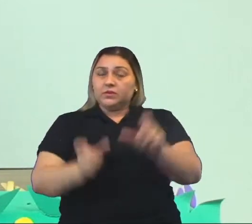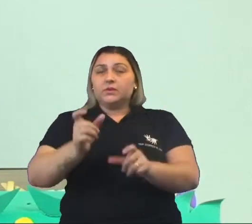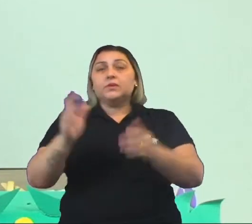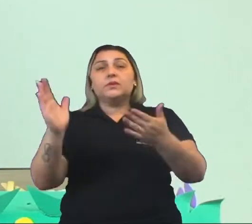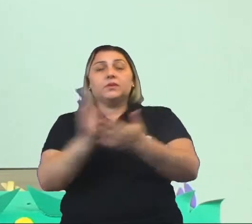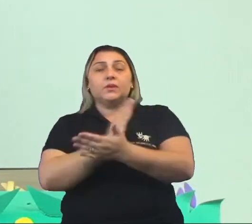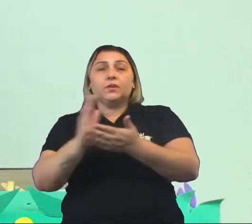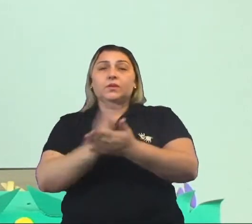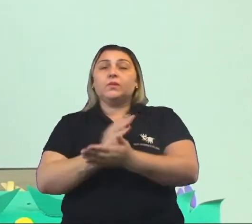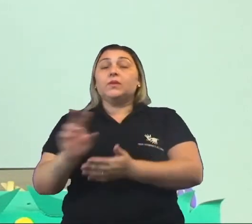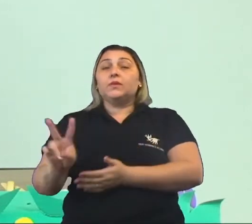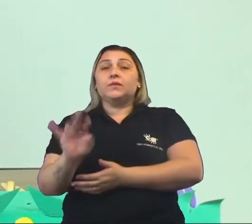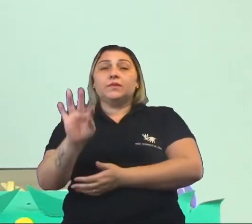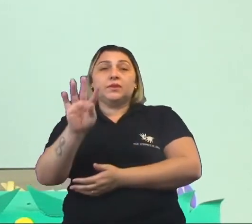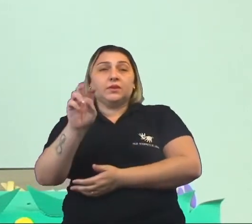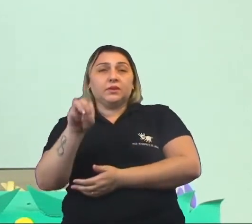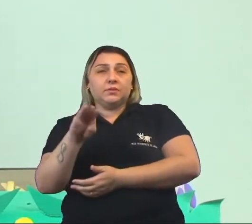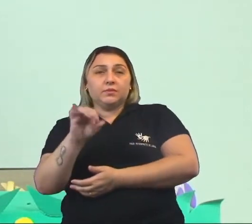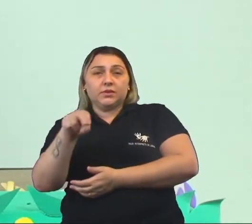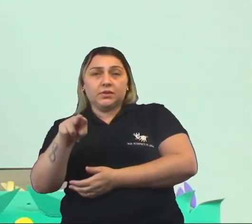alguns nutrientes para o nosso corpo.